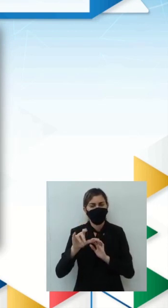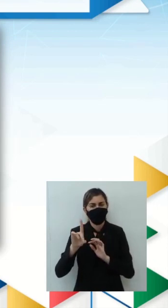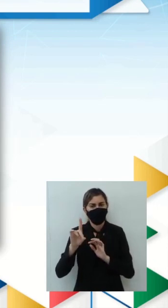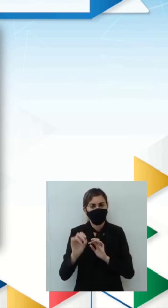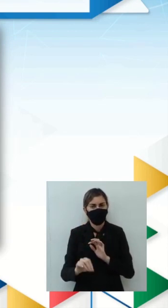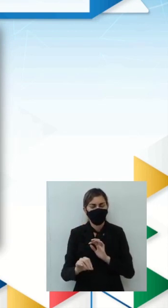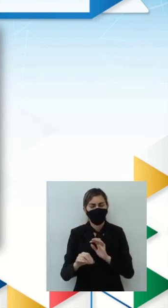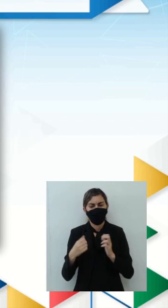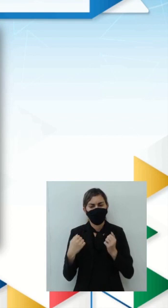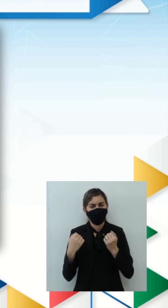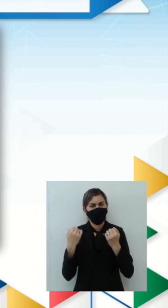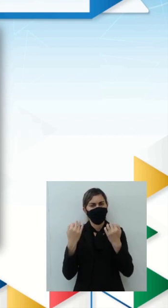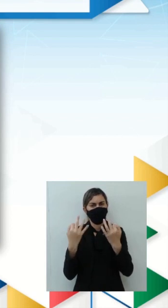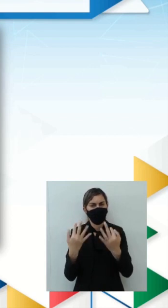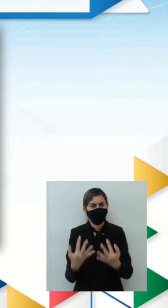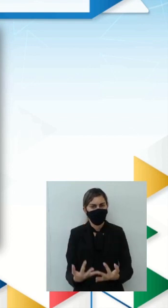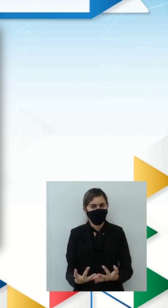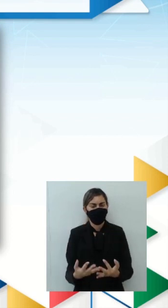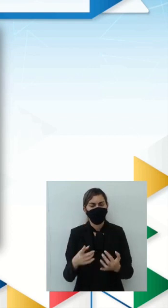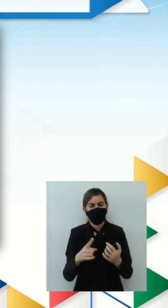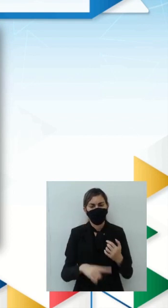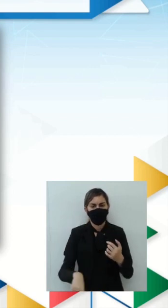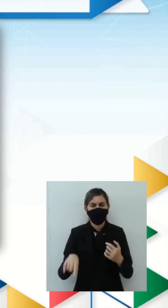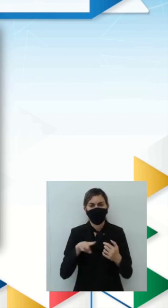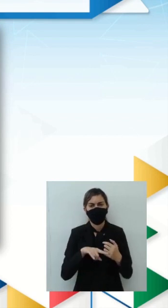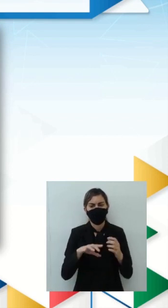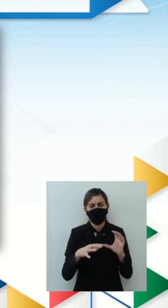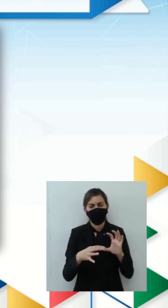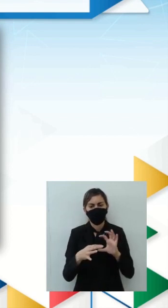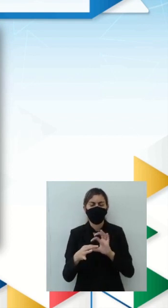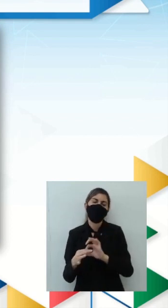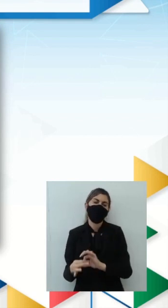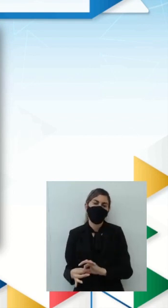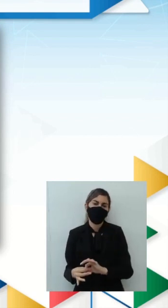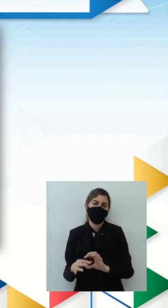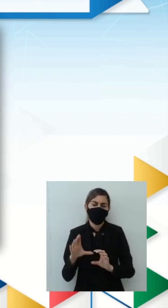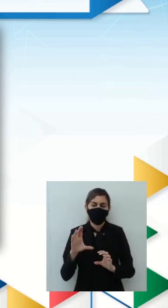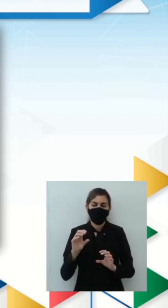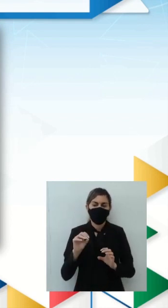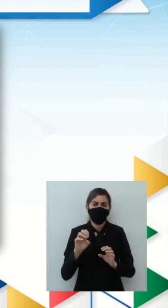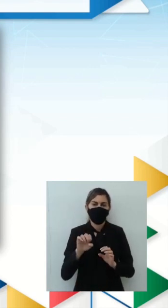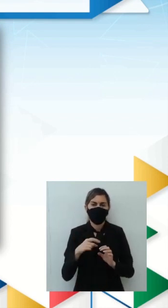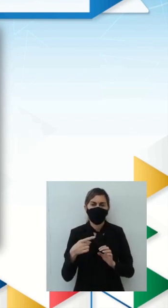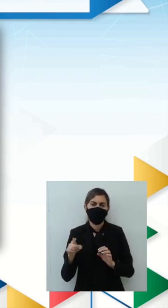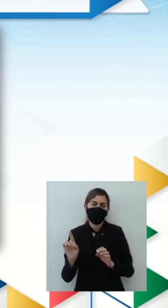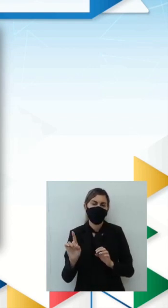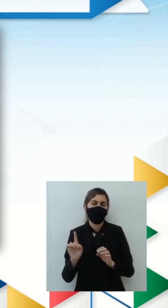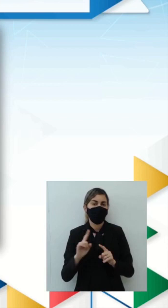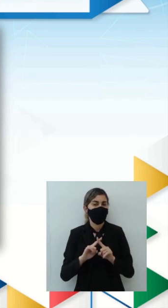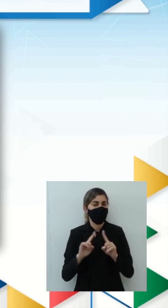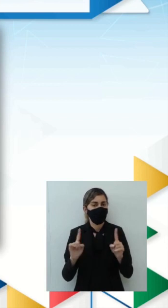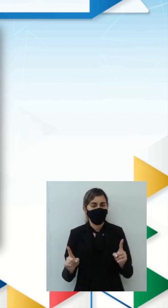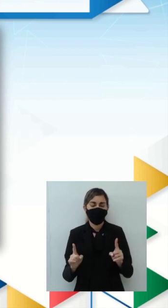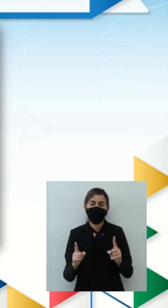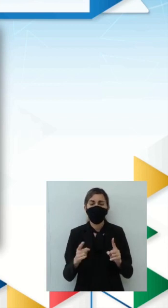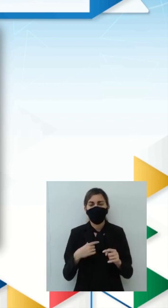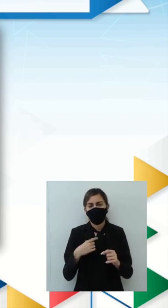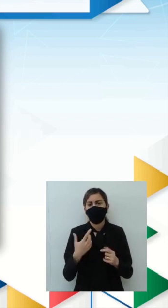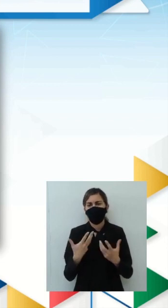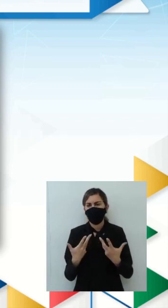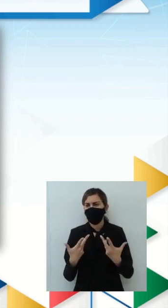que se tece. Nesse caso, com a coerência e a coesão. Coesão, mais uma vez,